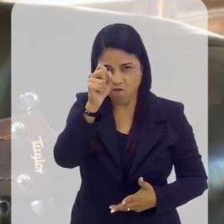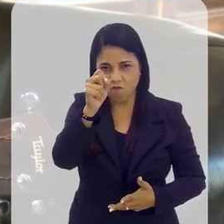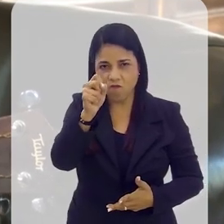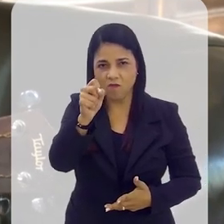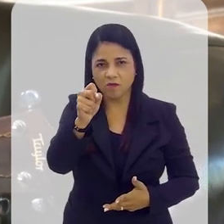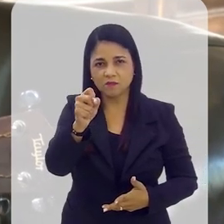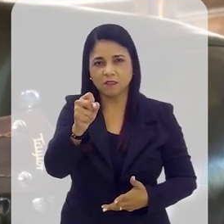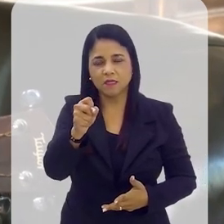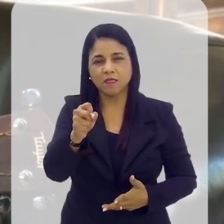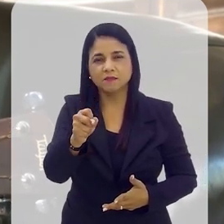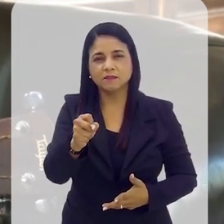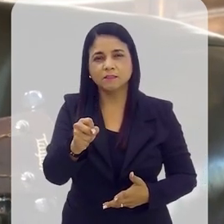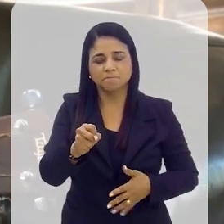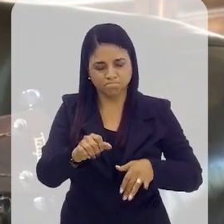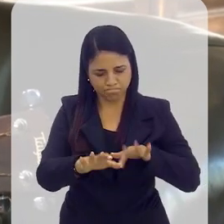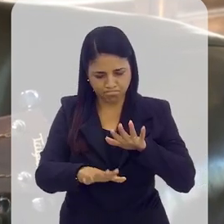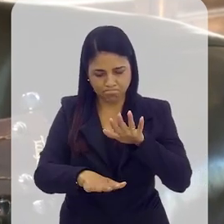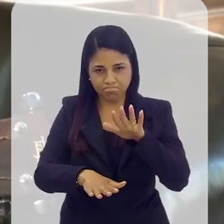fortalece o meu